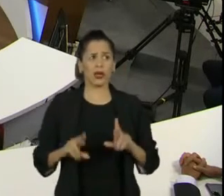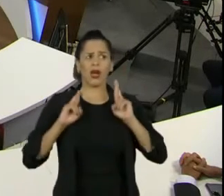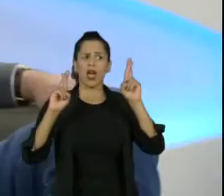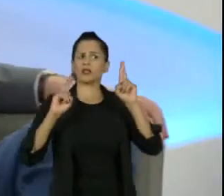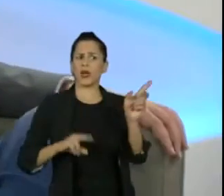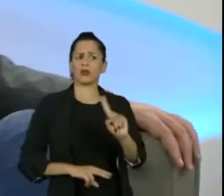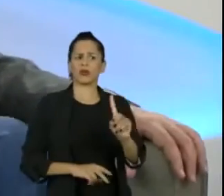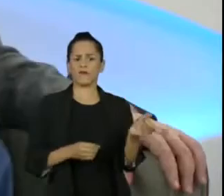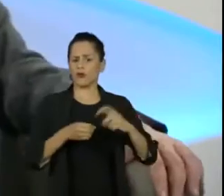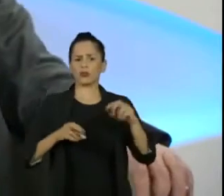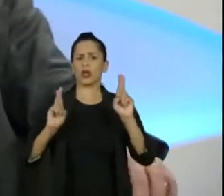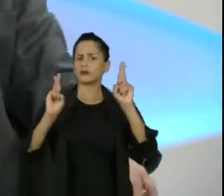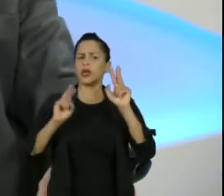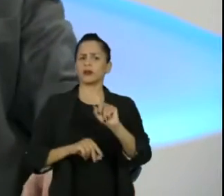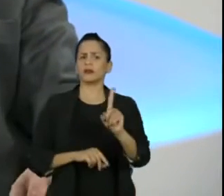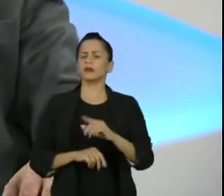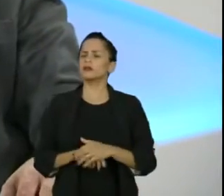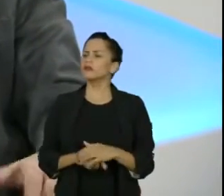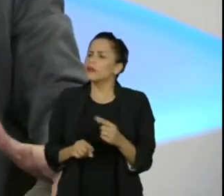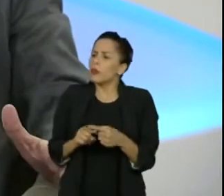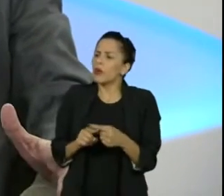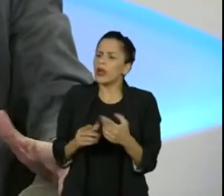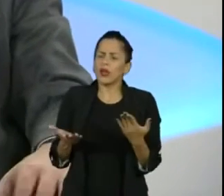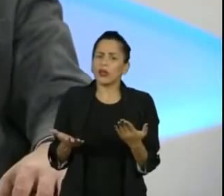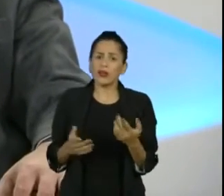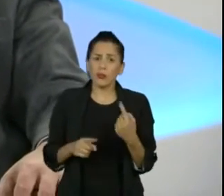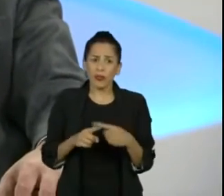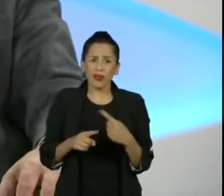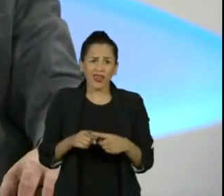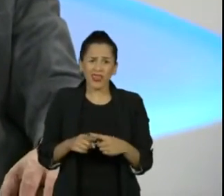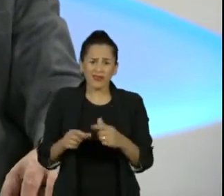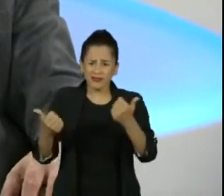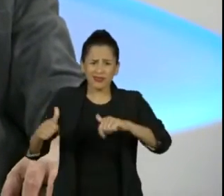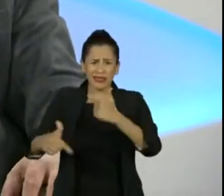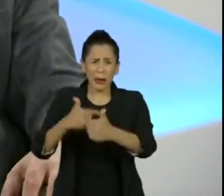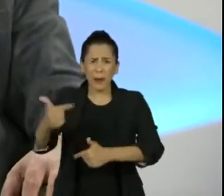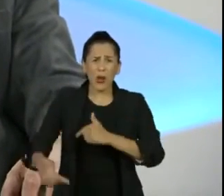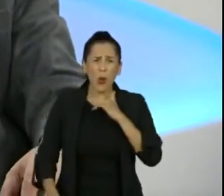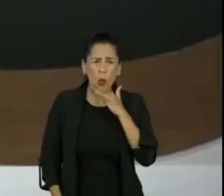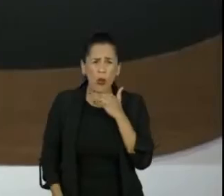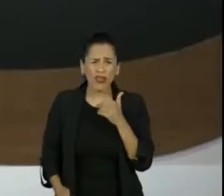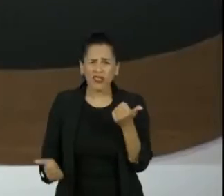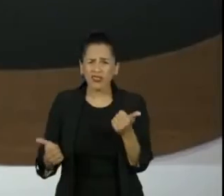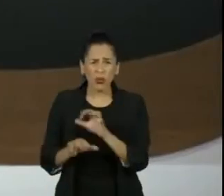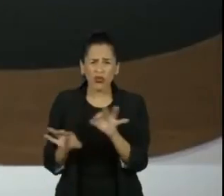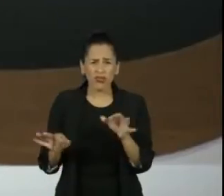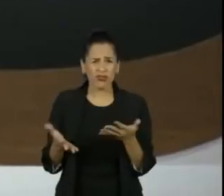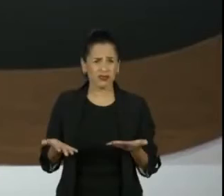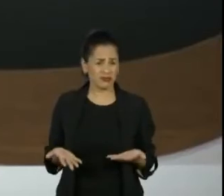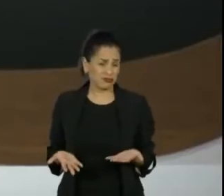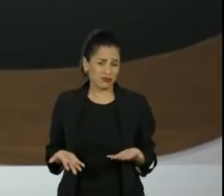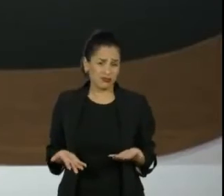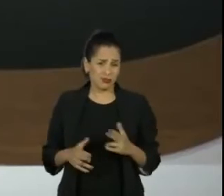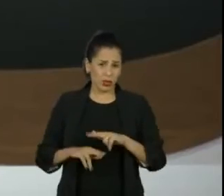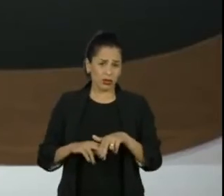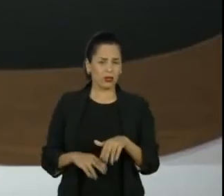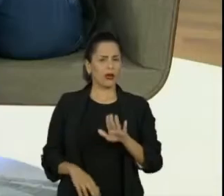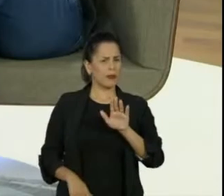Porque não fizeram bem, né? Porque não fizeram bem. Mas o senhor chegou a ser aliado do Aécio